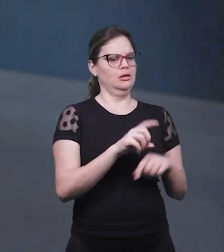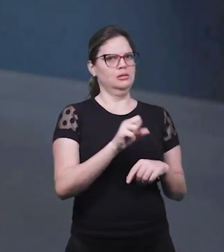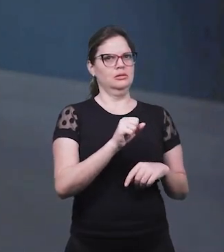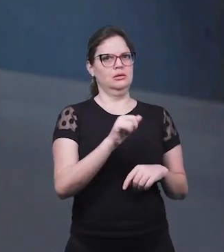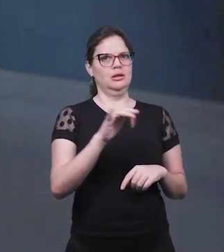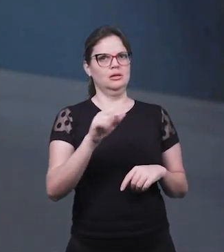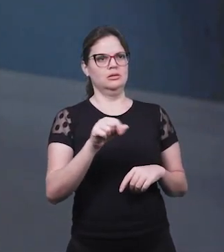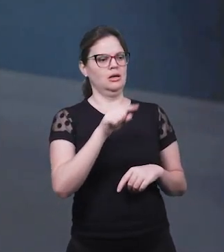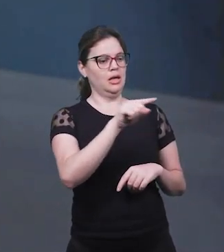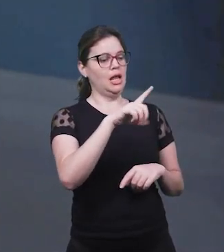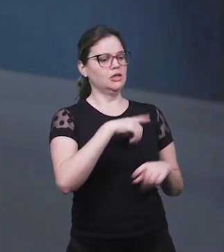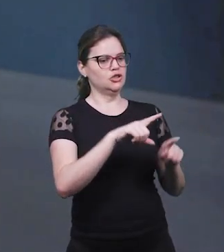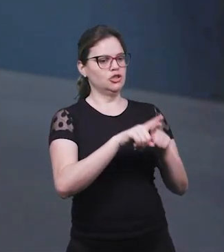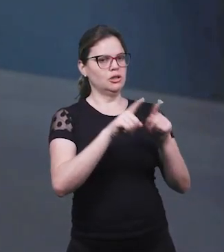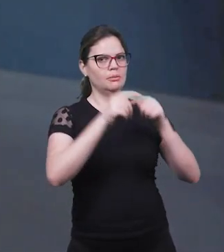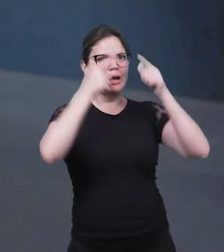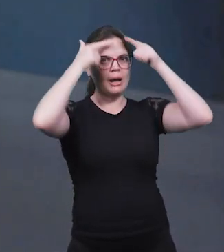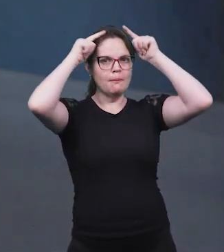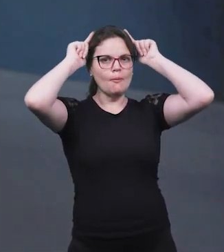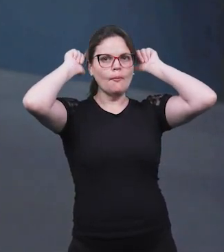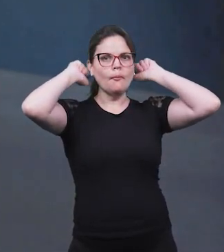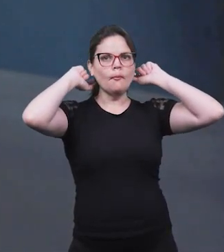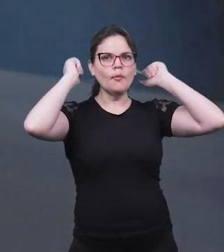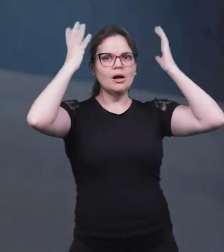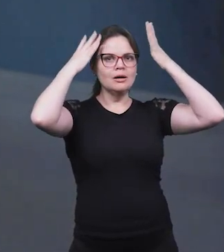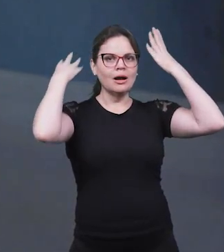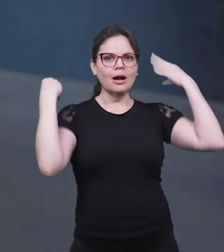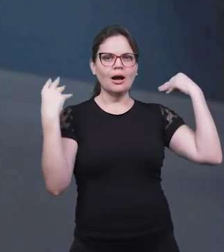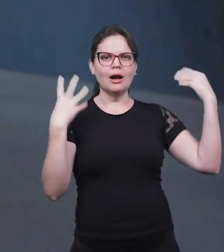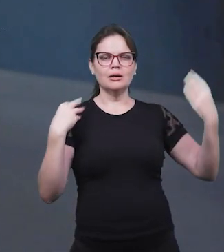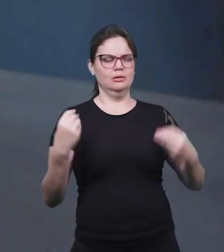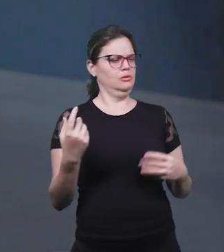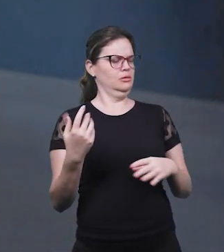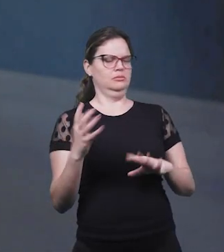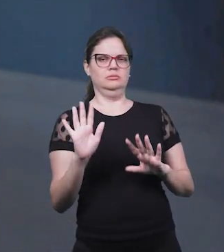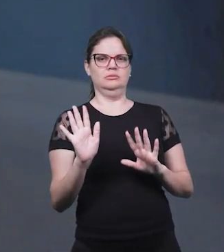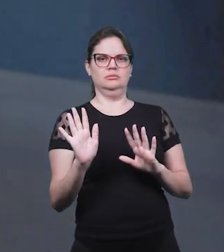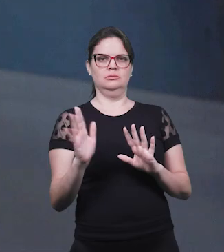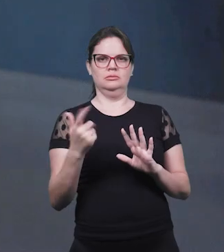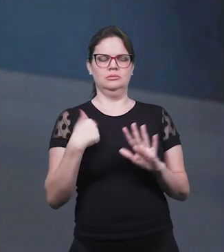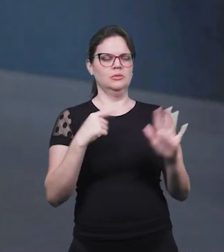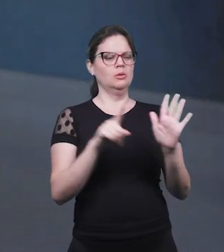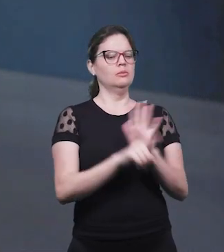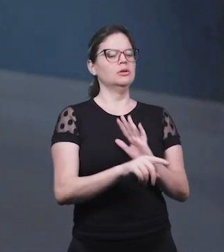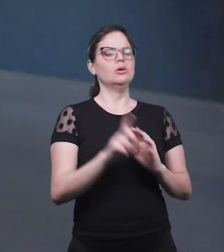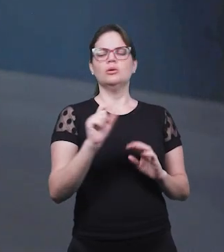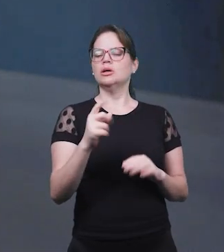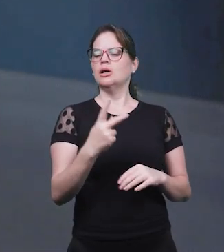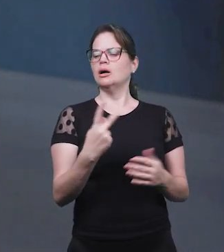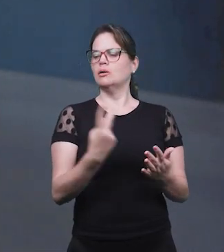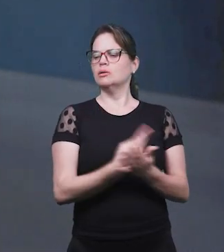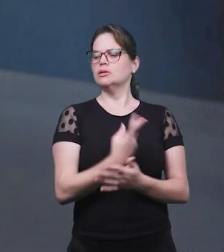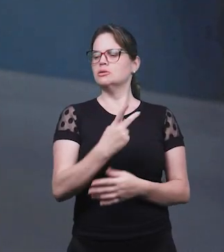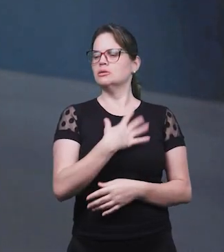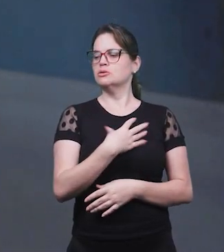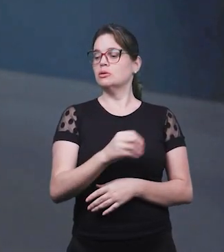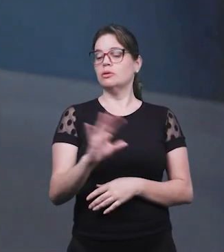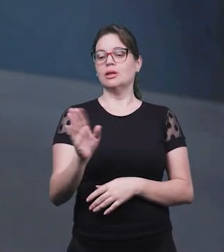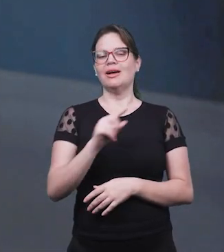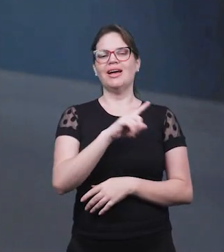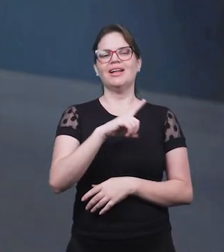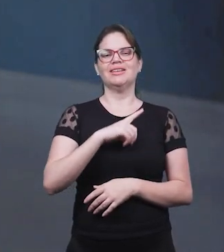ela tinha alopecia na cabeça. E aí eu perguntei, o que aconteceu com a sua filha? Não, ela tem